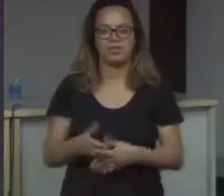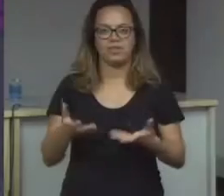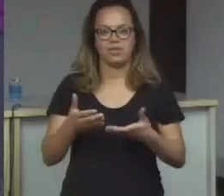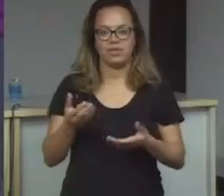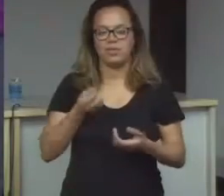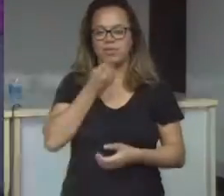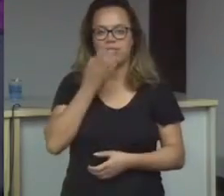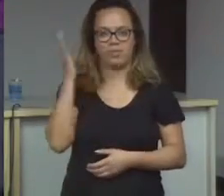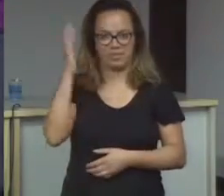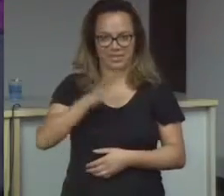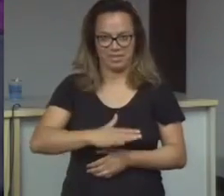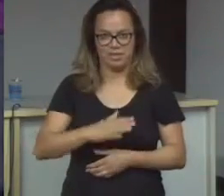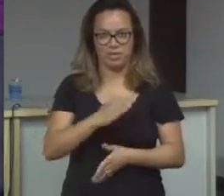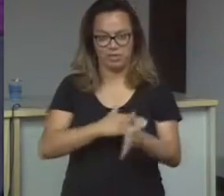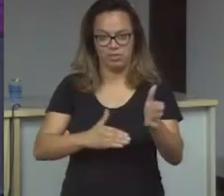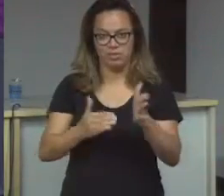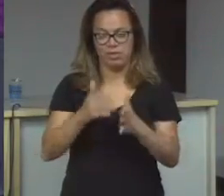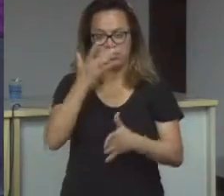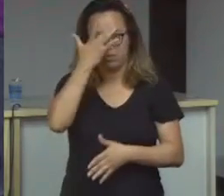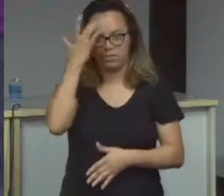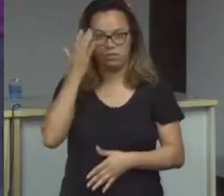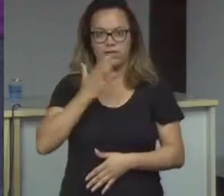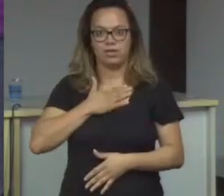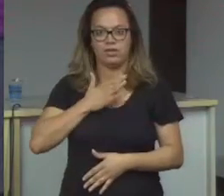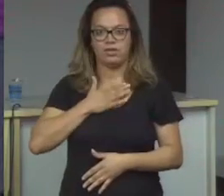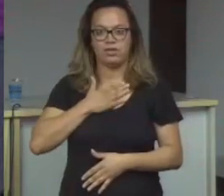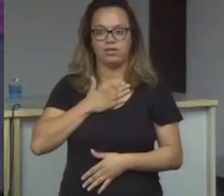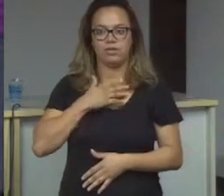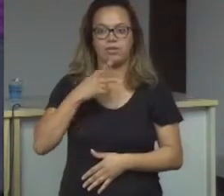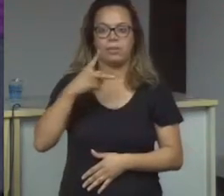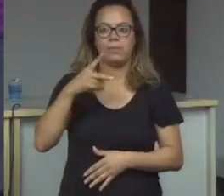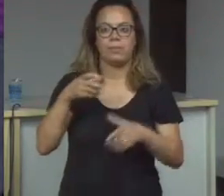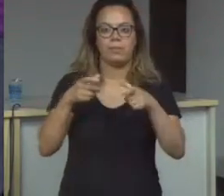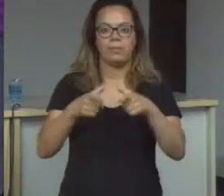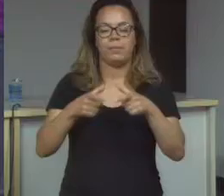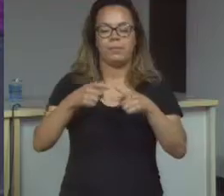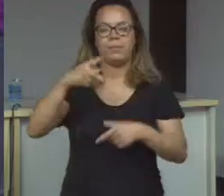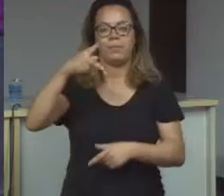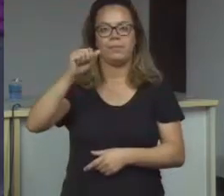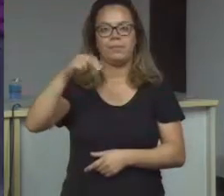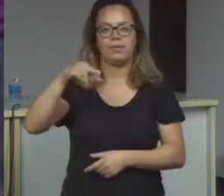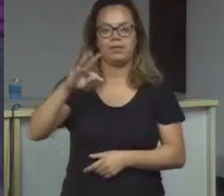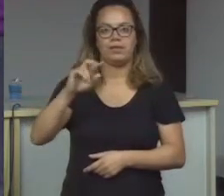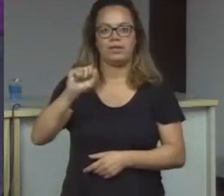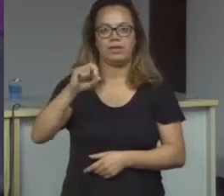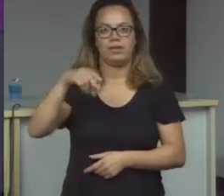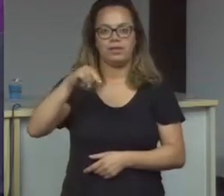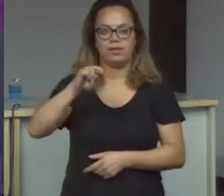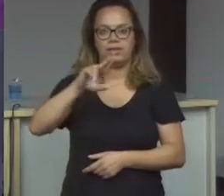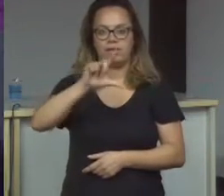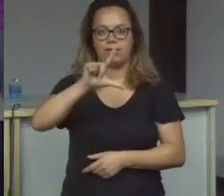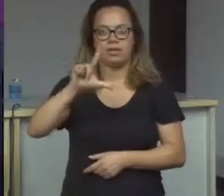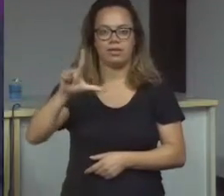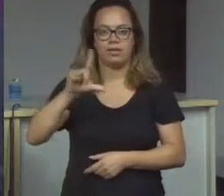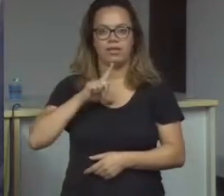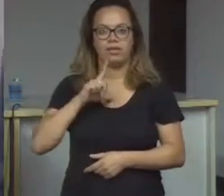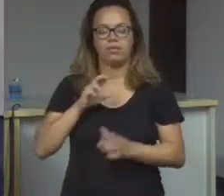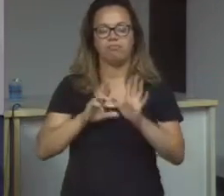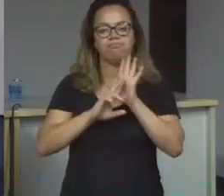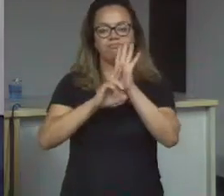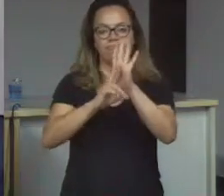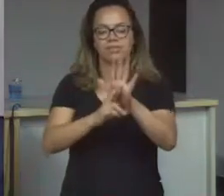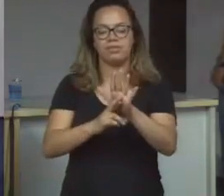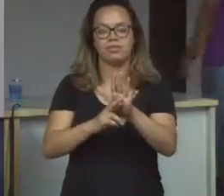Boa tarde a todos. Eu sou o Verbelga do Pantanal, né? A gente veio bem representado aí, né?